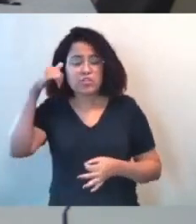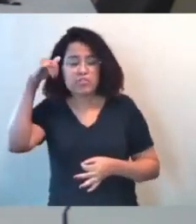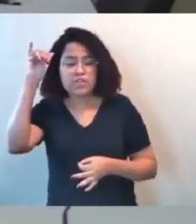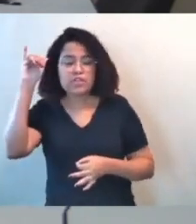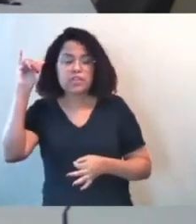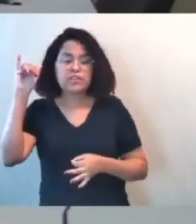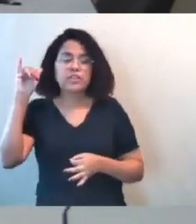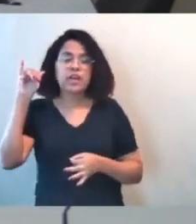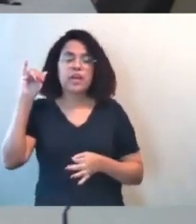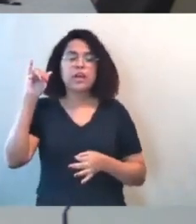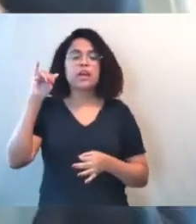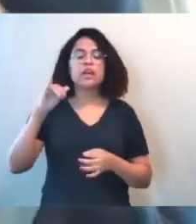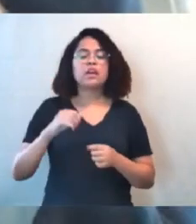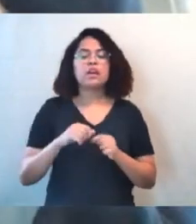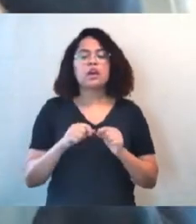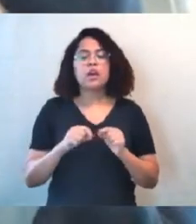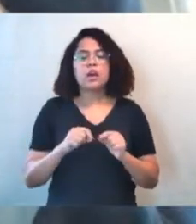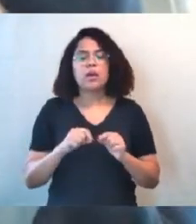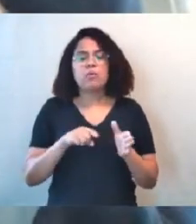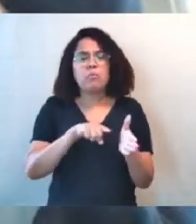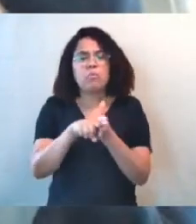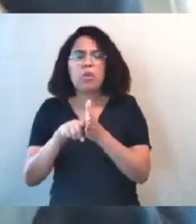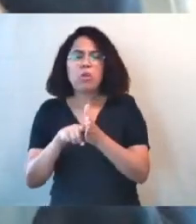muito assim, no sentido de uma opinião.